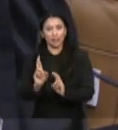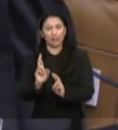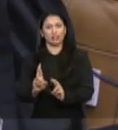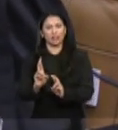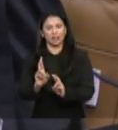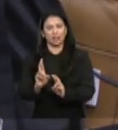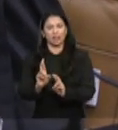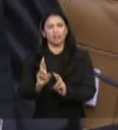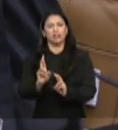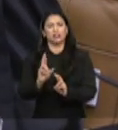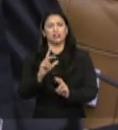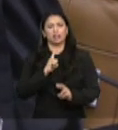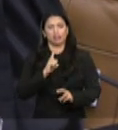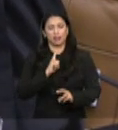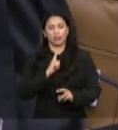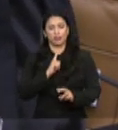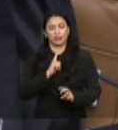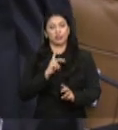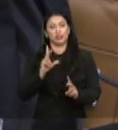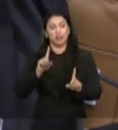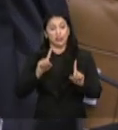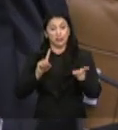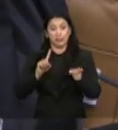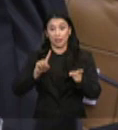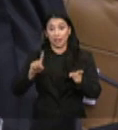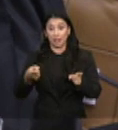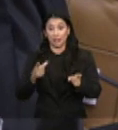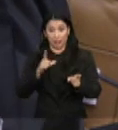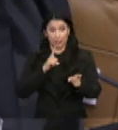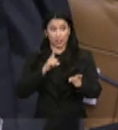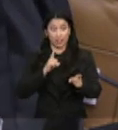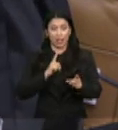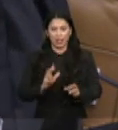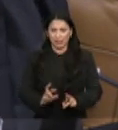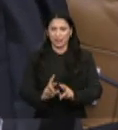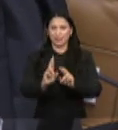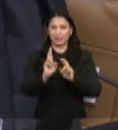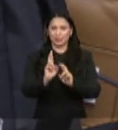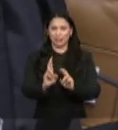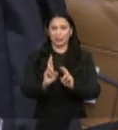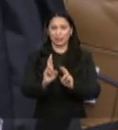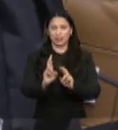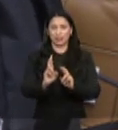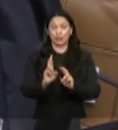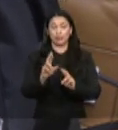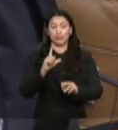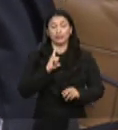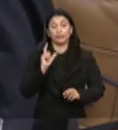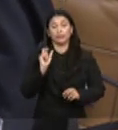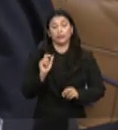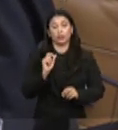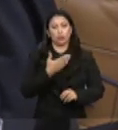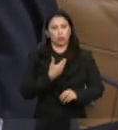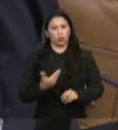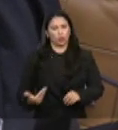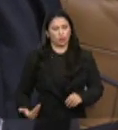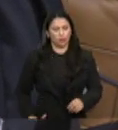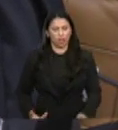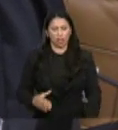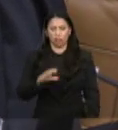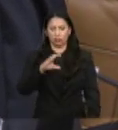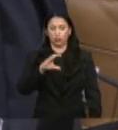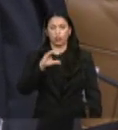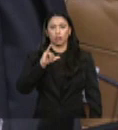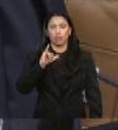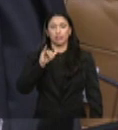topicamente colocou o Drumond entre parentes esperançoso topicamente dirigir um governo civil